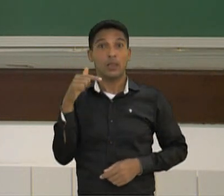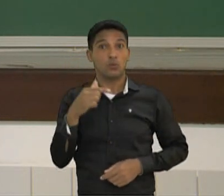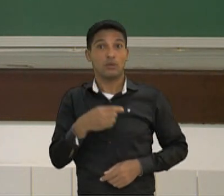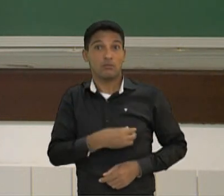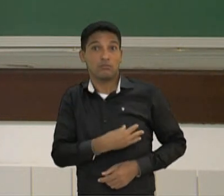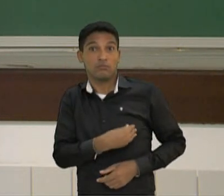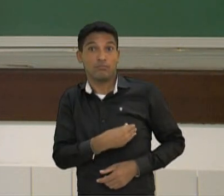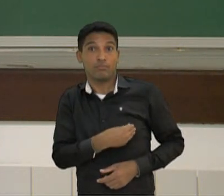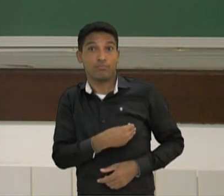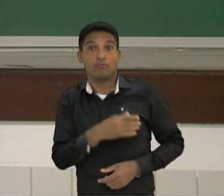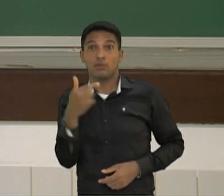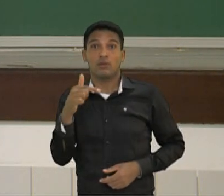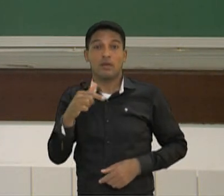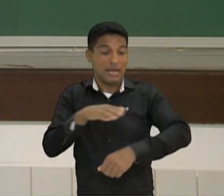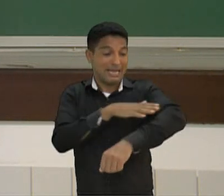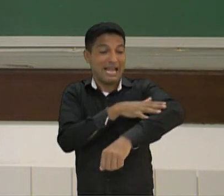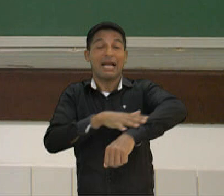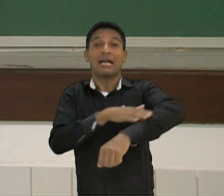os demais grupos de